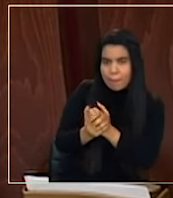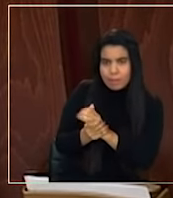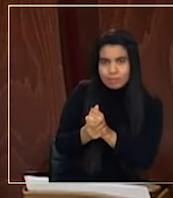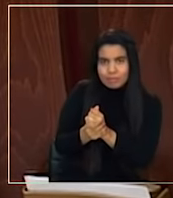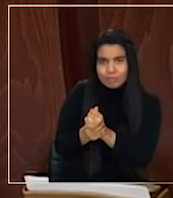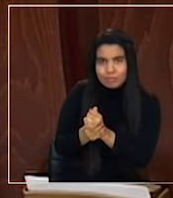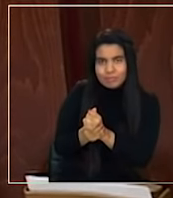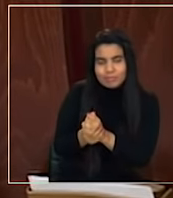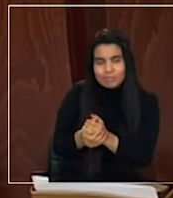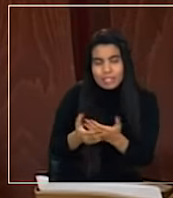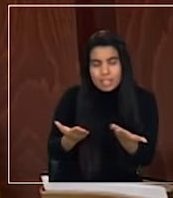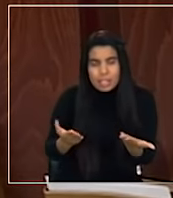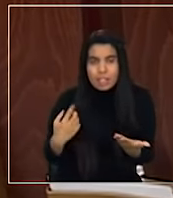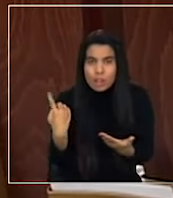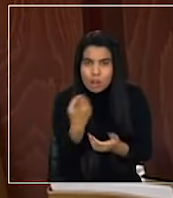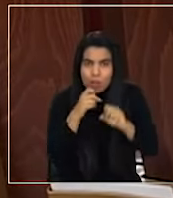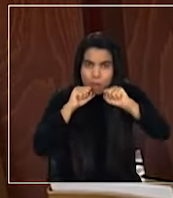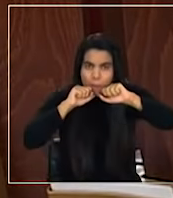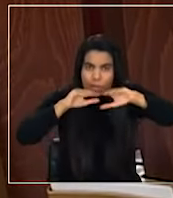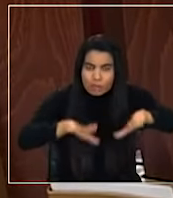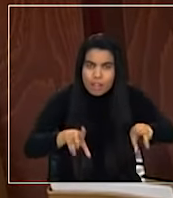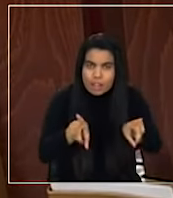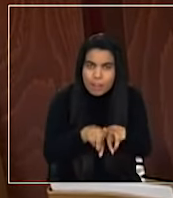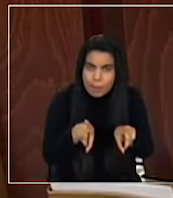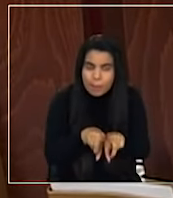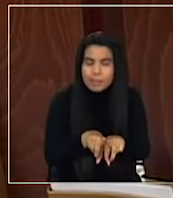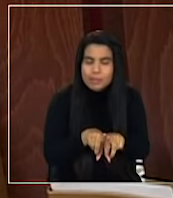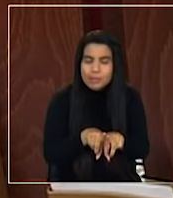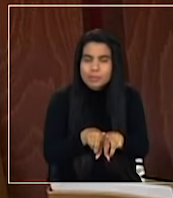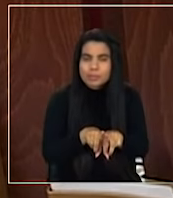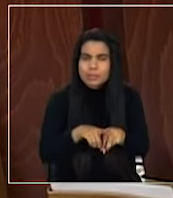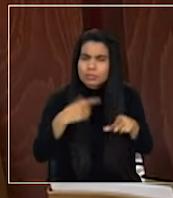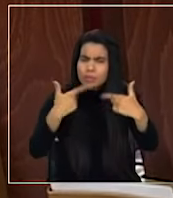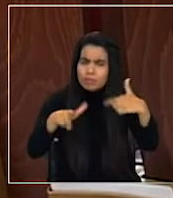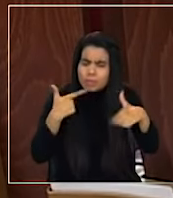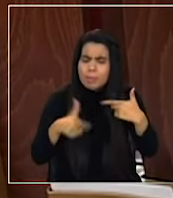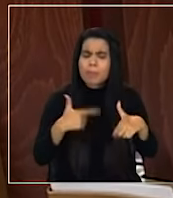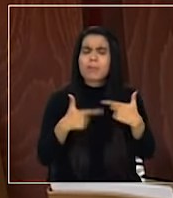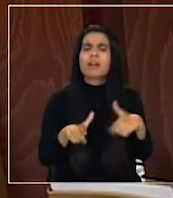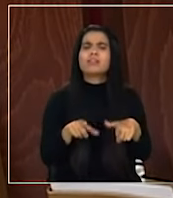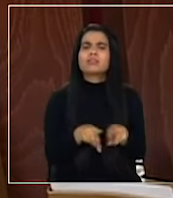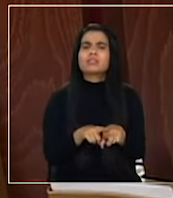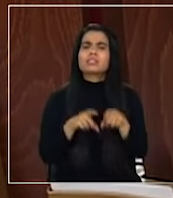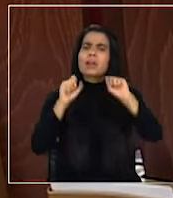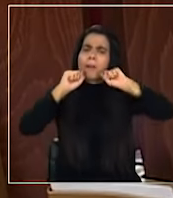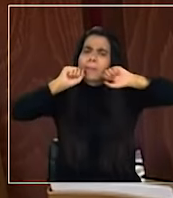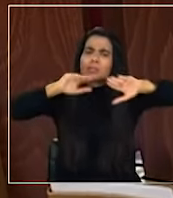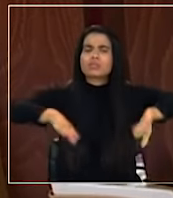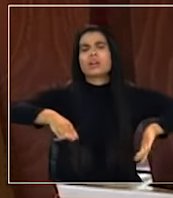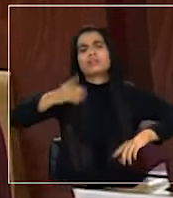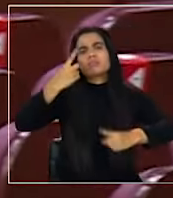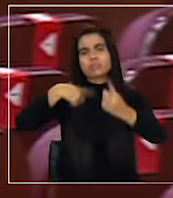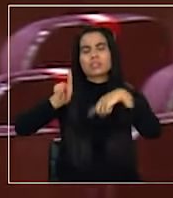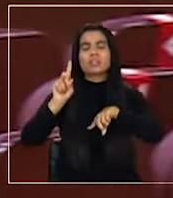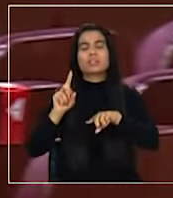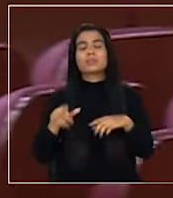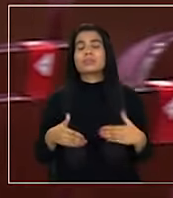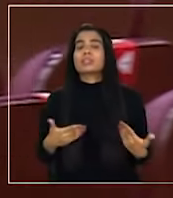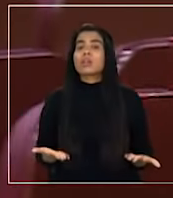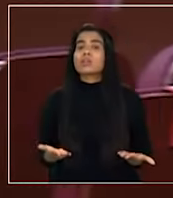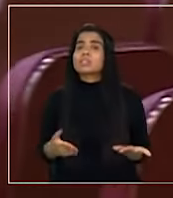e vai lavar, e nós vamos abençoar para que as obras das suas mãos sejam abençoadas. Agora, você